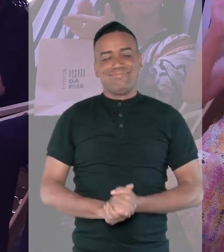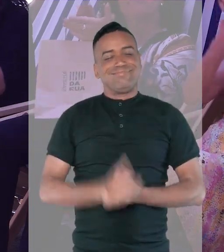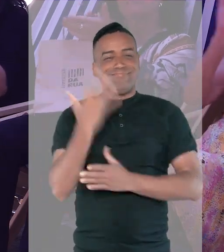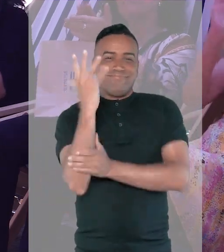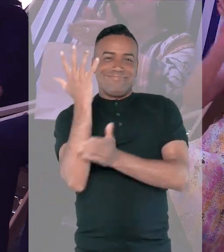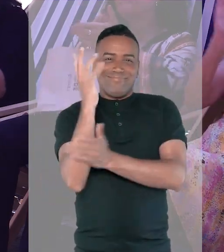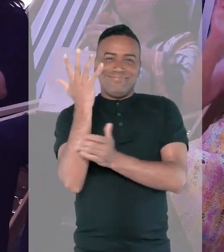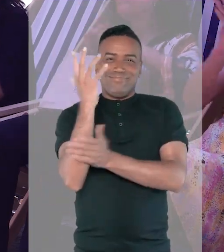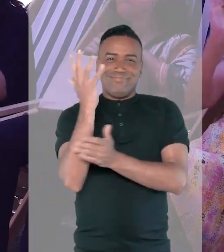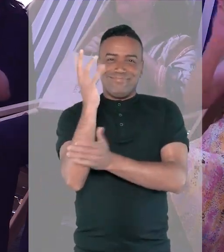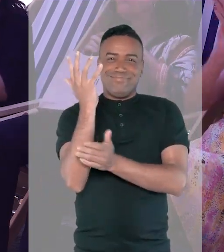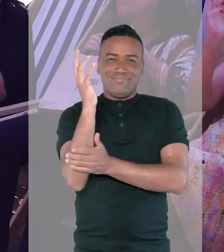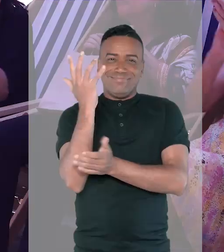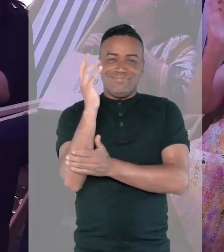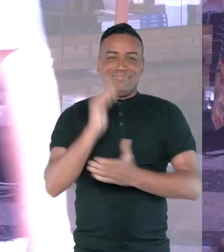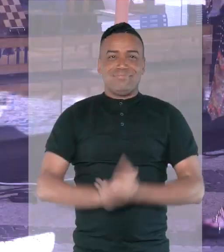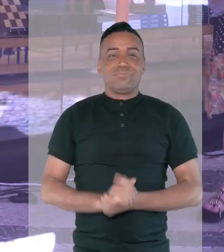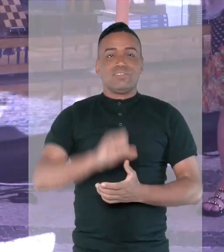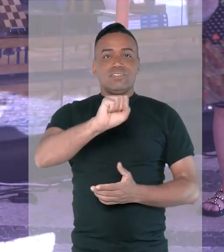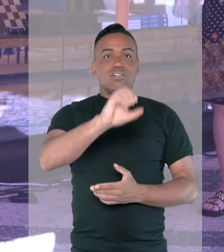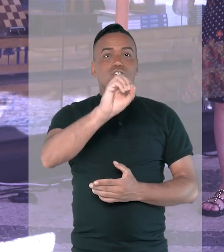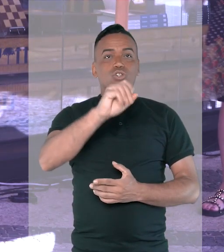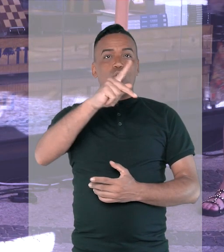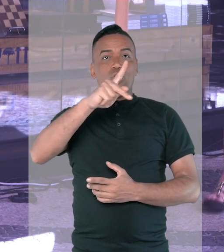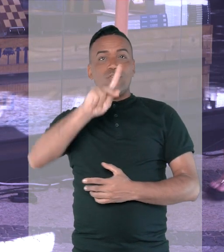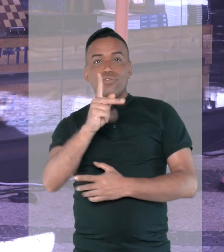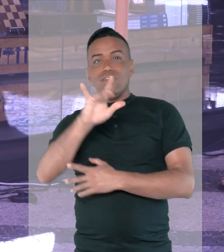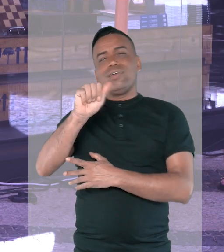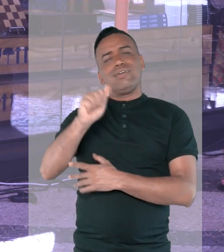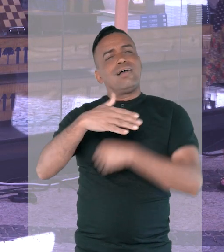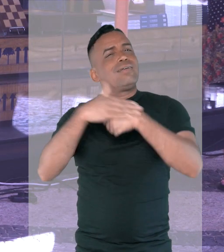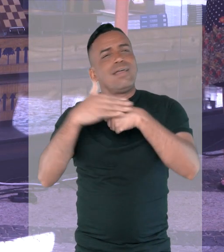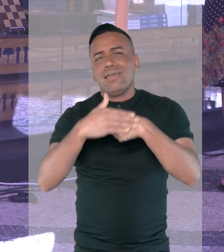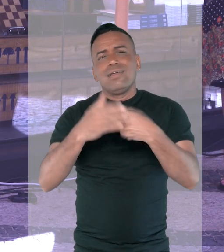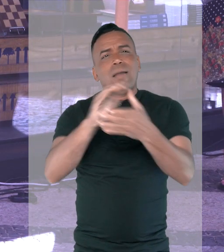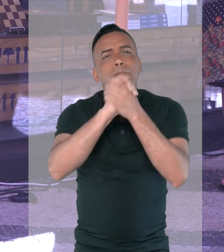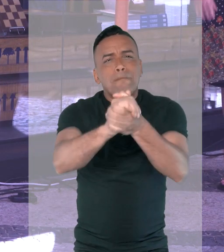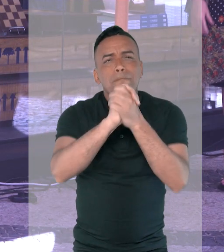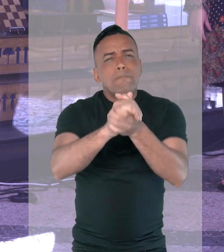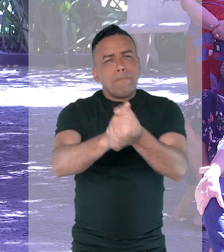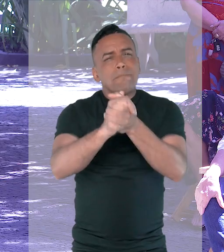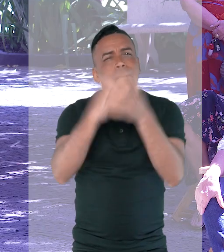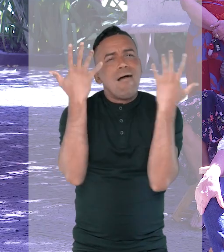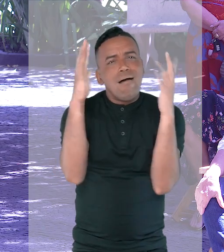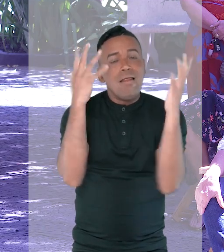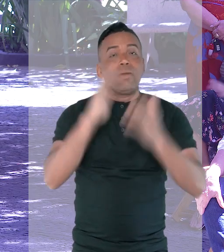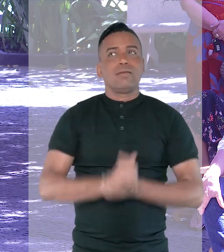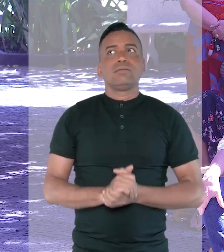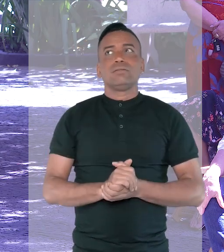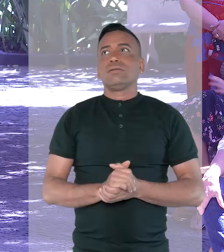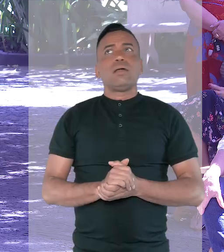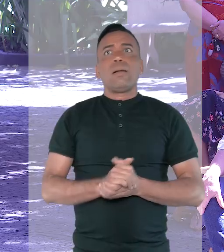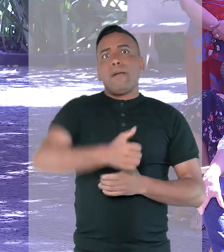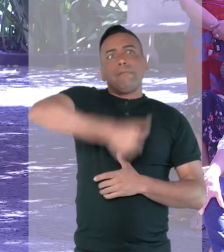A plateia bate palmas e uma espectadora vai ao microfone. Sofia, querida, parabéns. Eu quero te perguntar qual que é